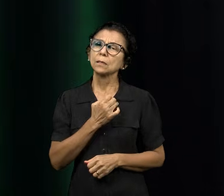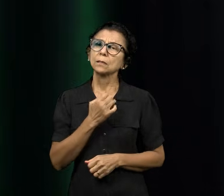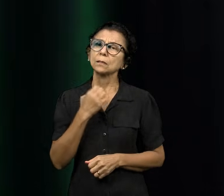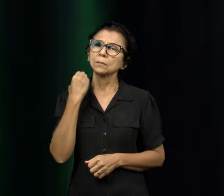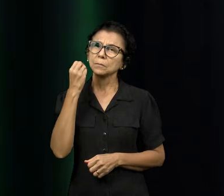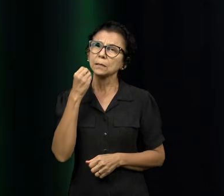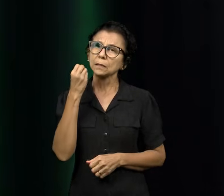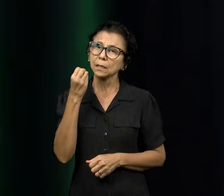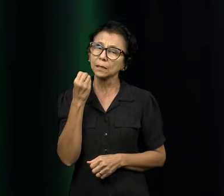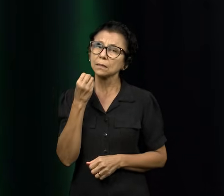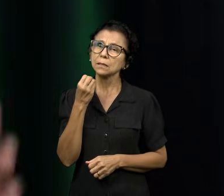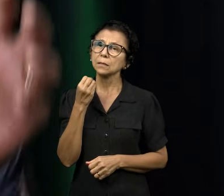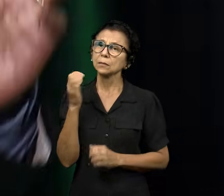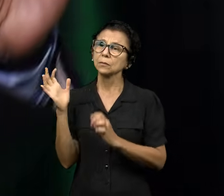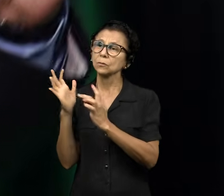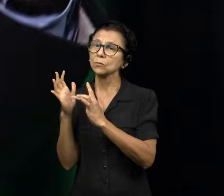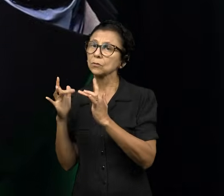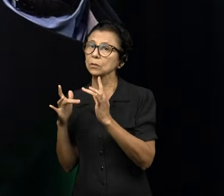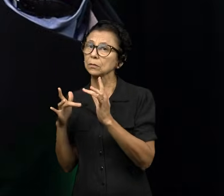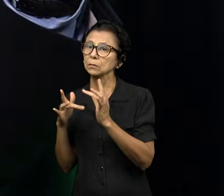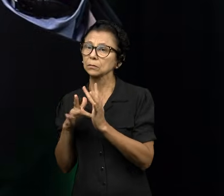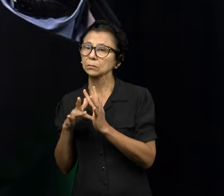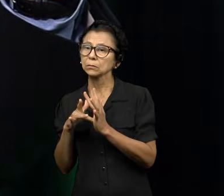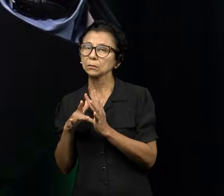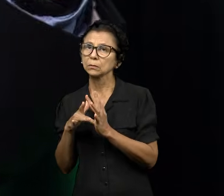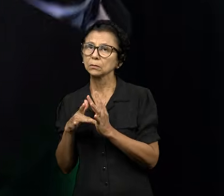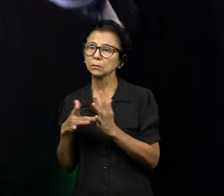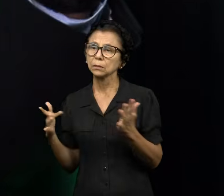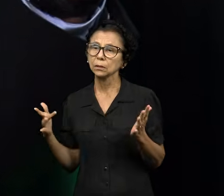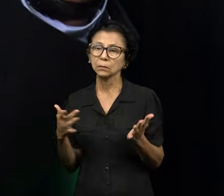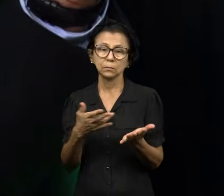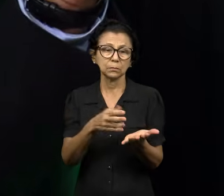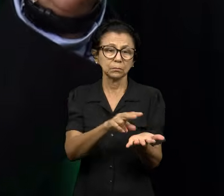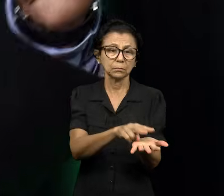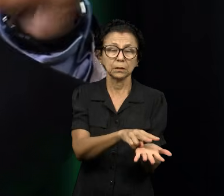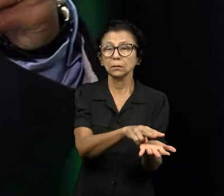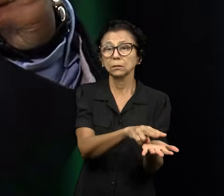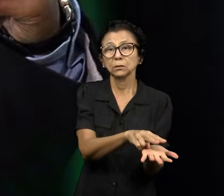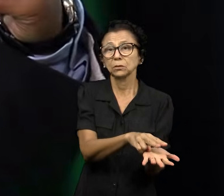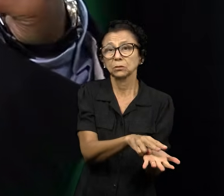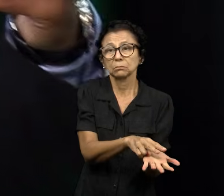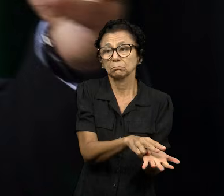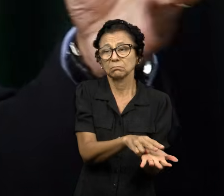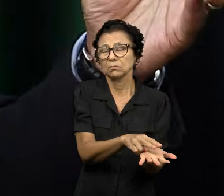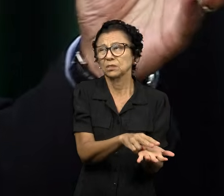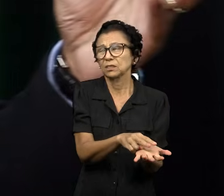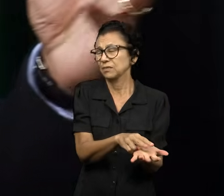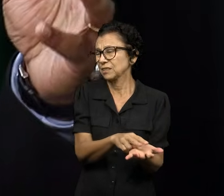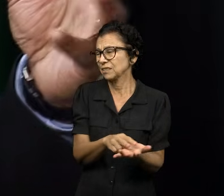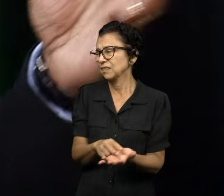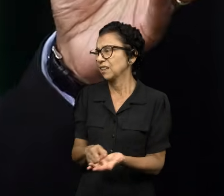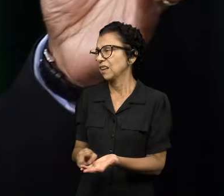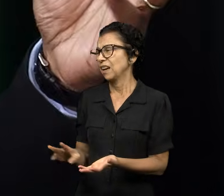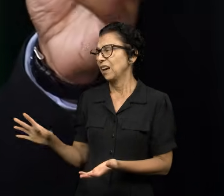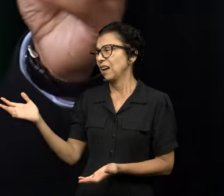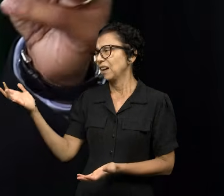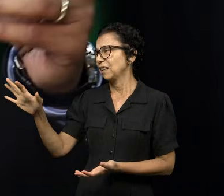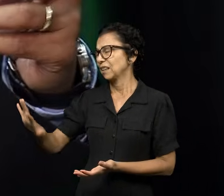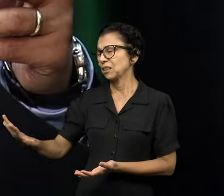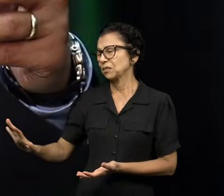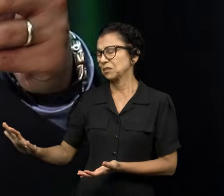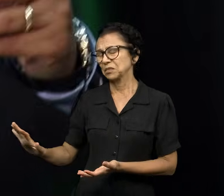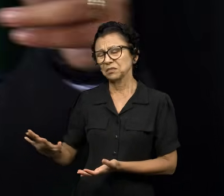conhecimento, né? O Senhor o chama, assim como aquele paralítico poderia simplesmente não aceitar a proposta